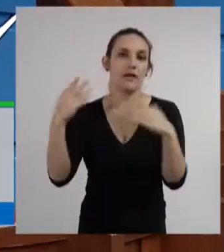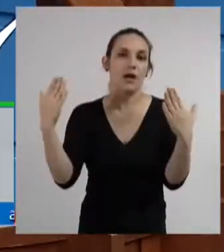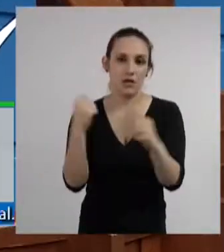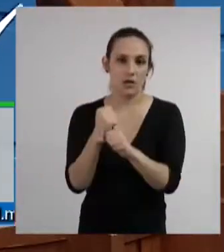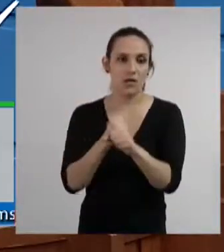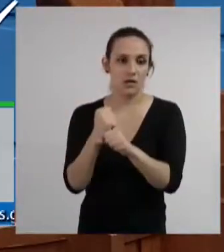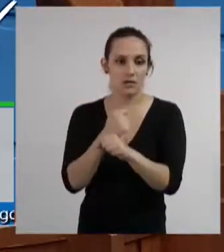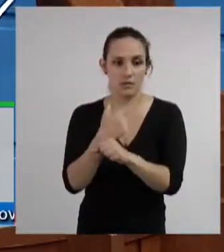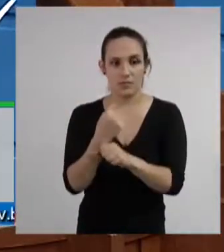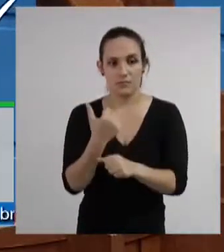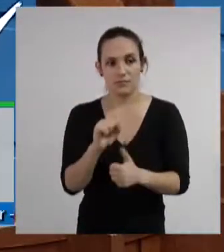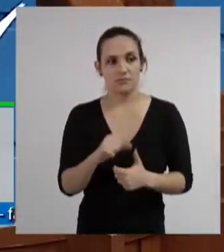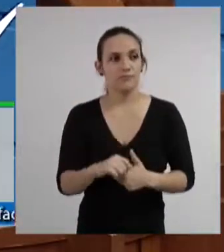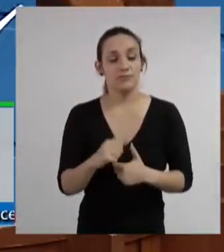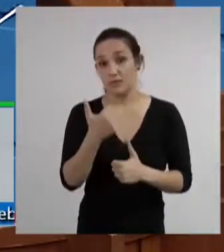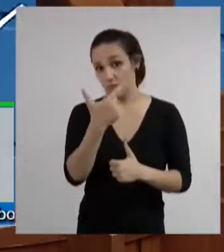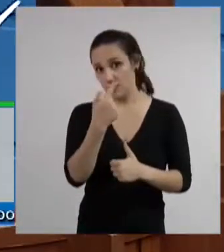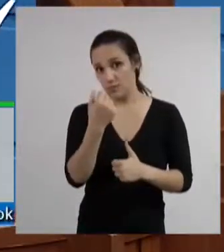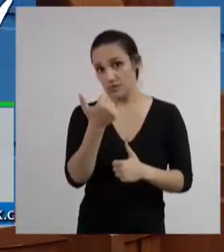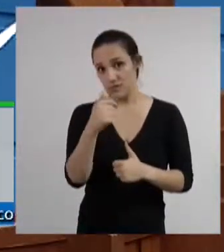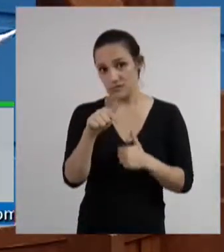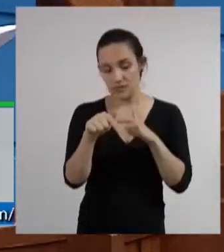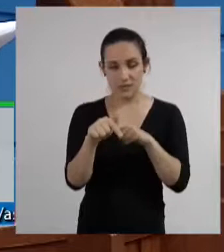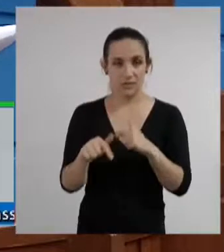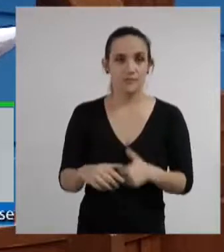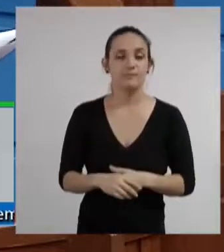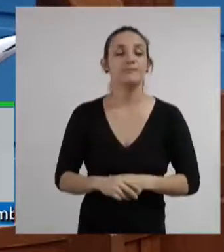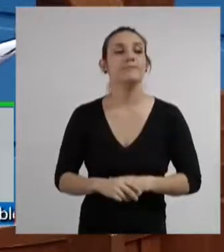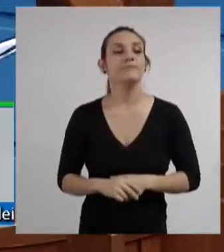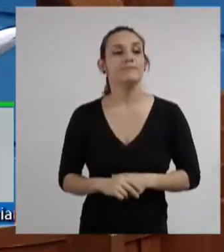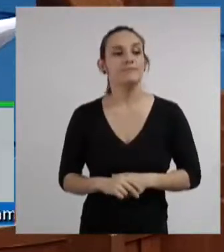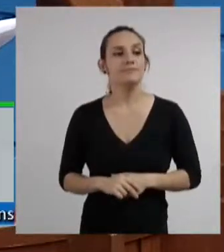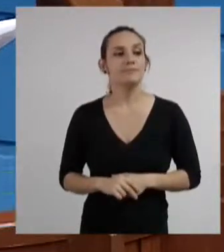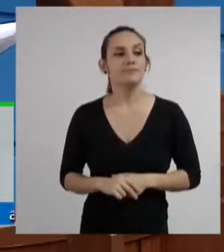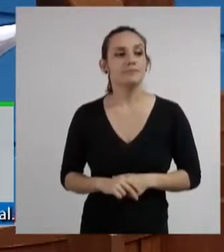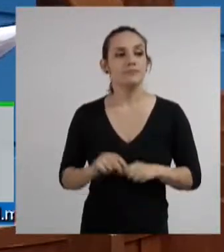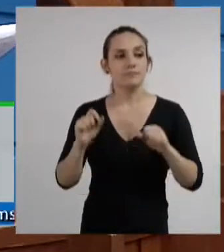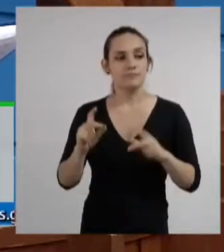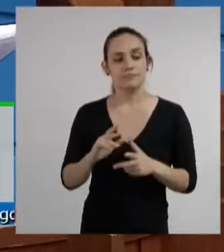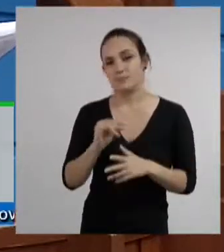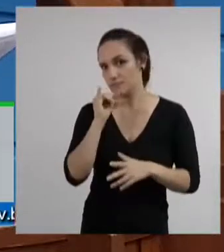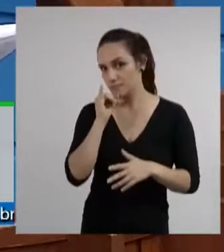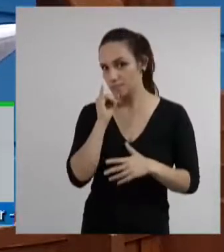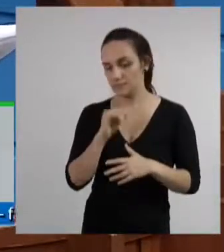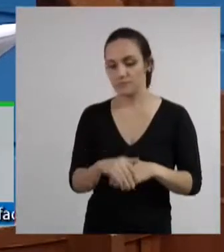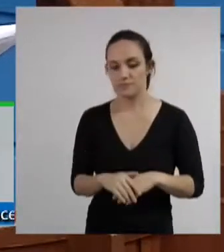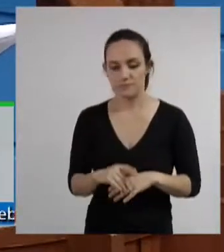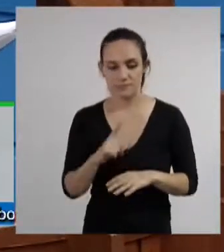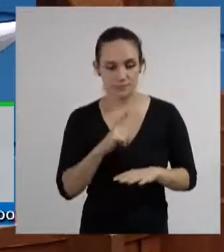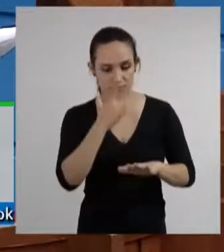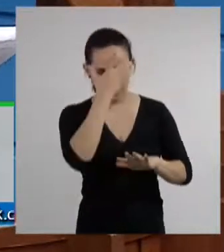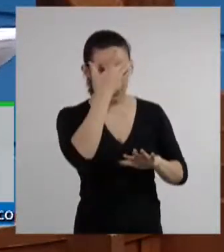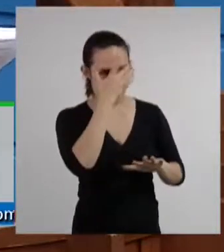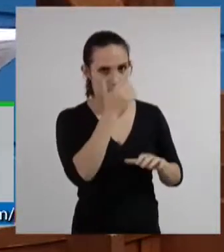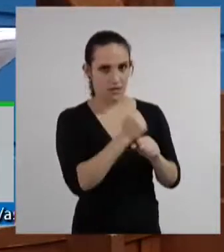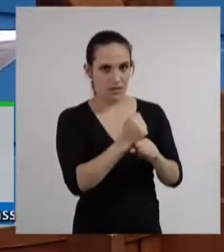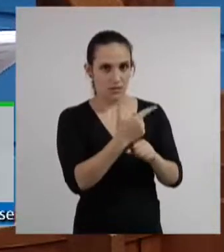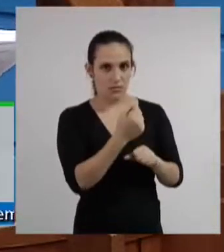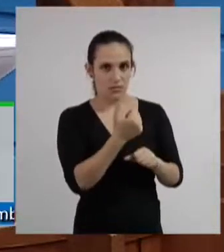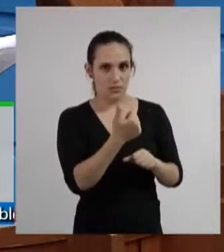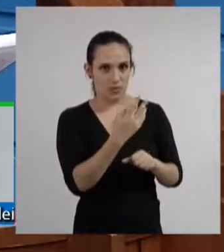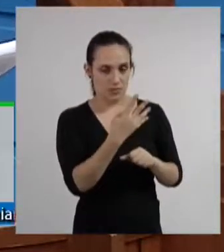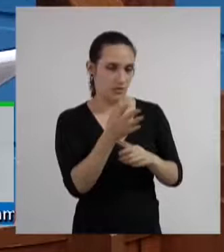2017. Né? Então, em 2017, de cada 5 trabalhadores,